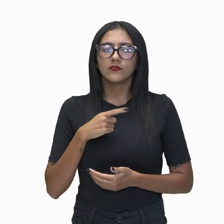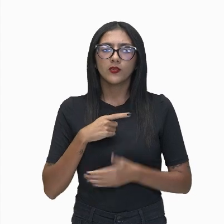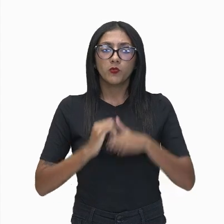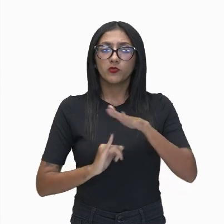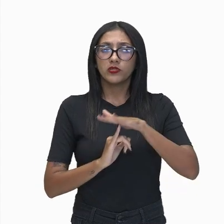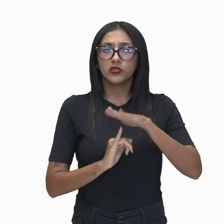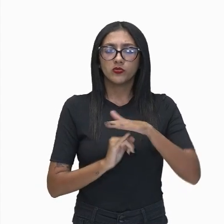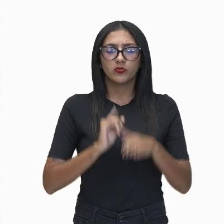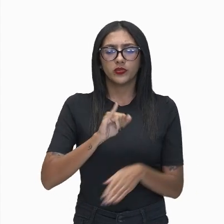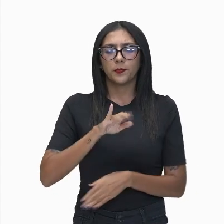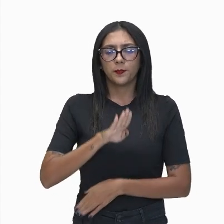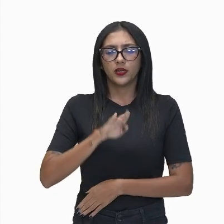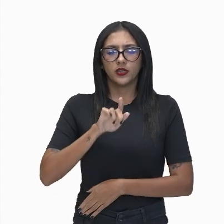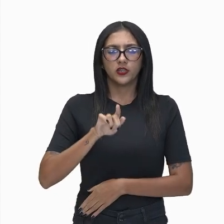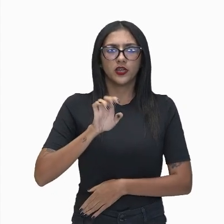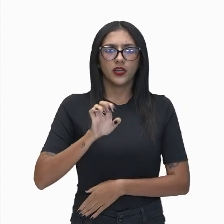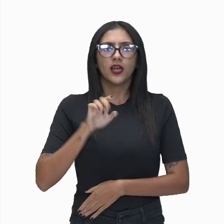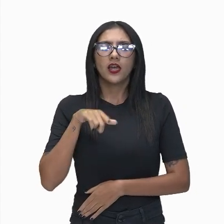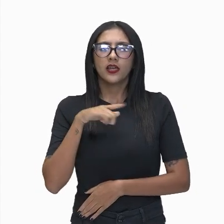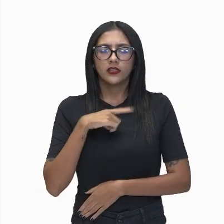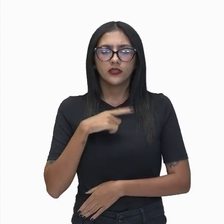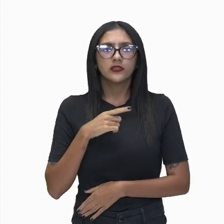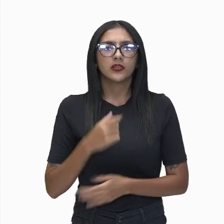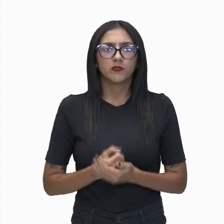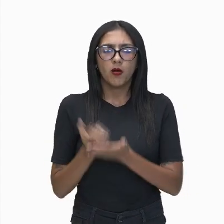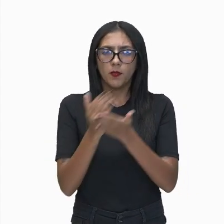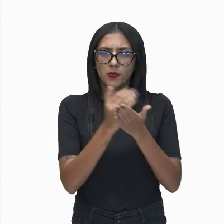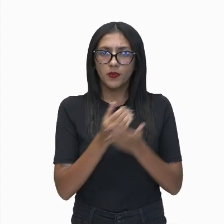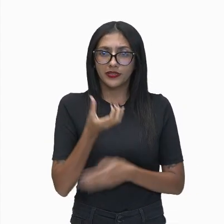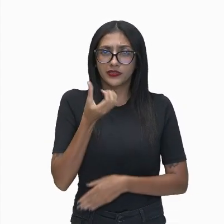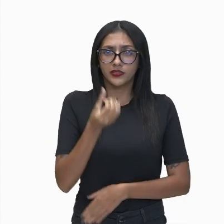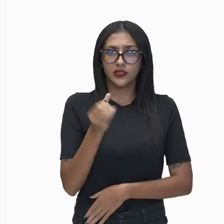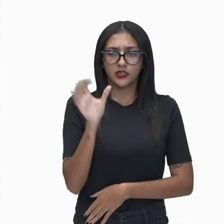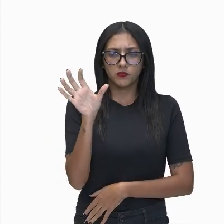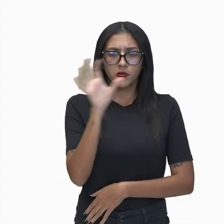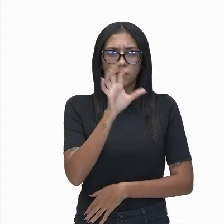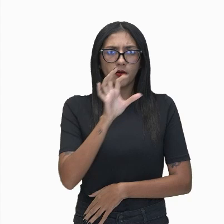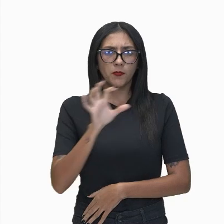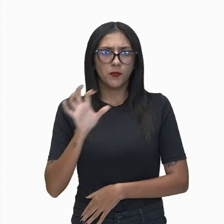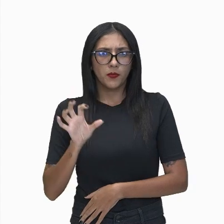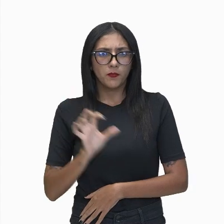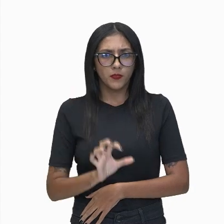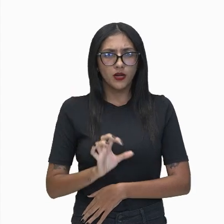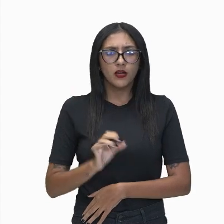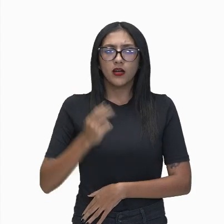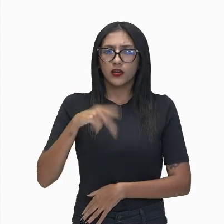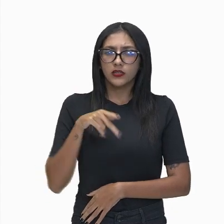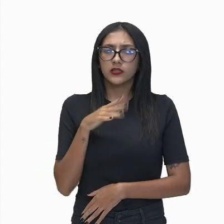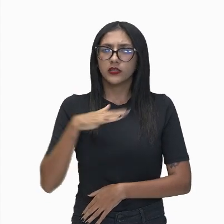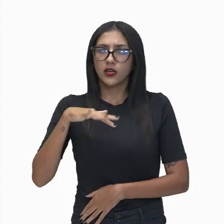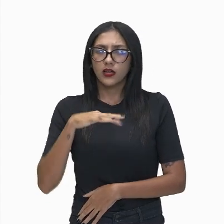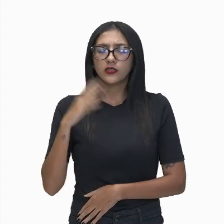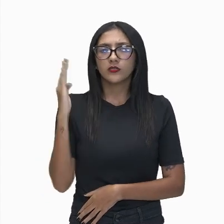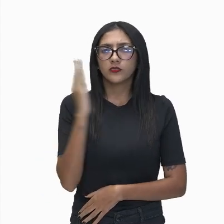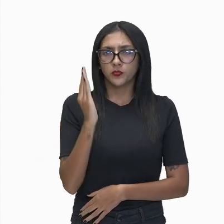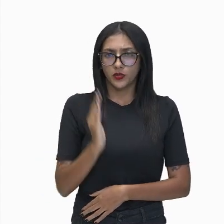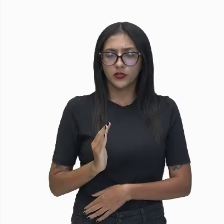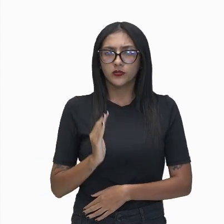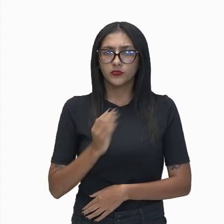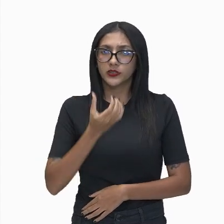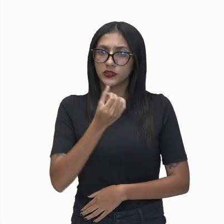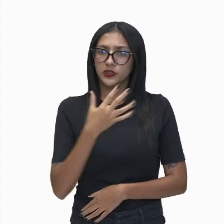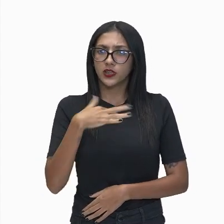reconhece 26 regiões metropolitanas no território brasileiro. Então,